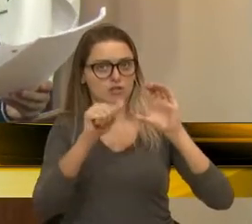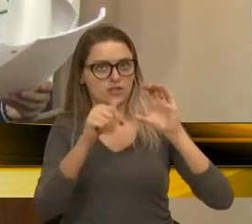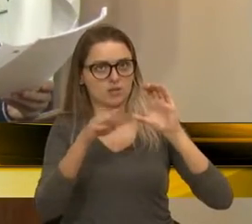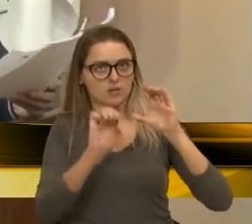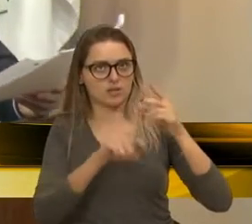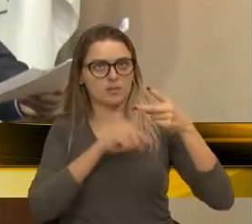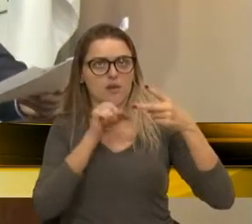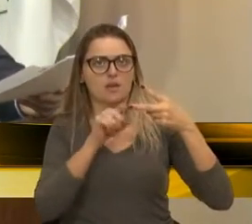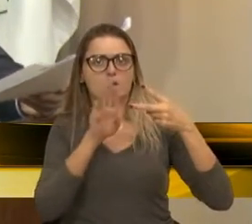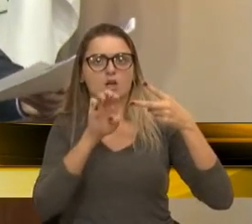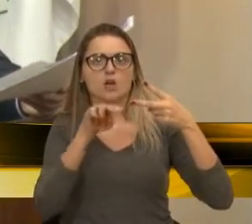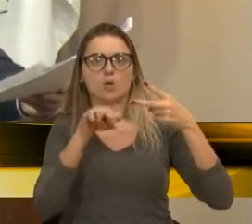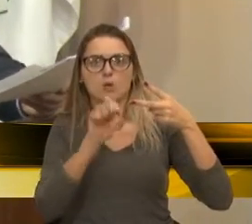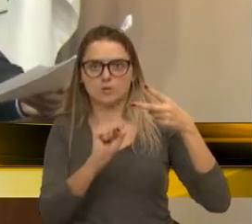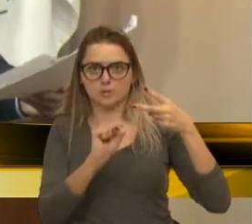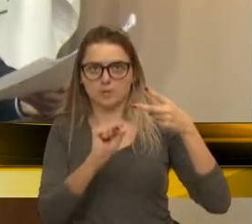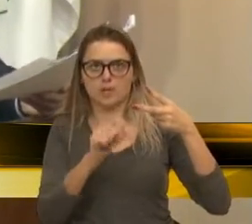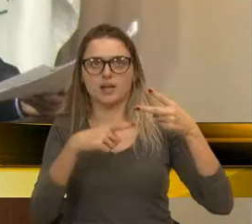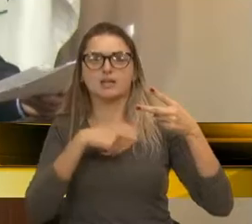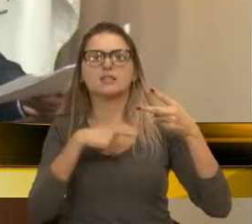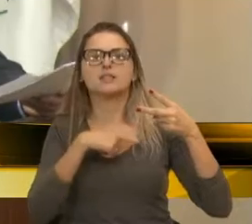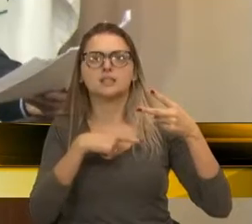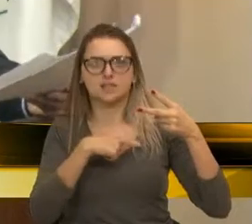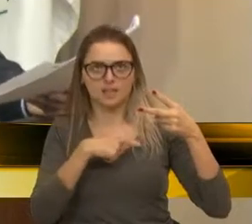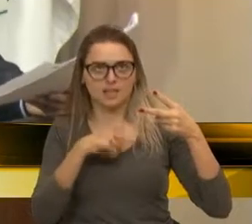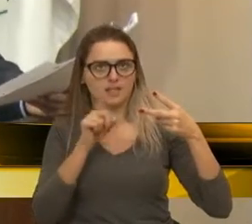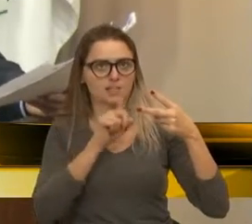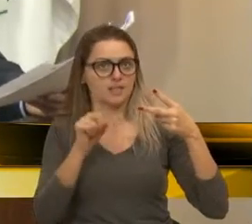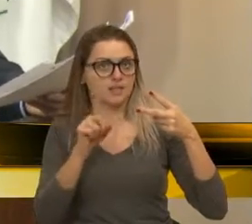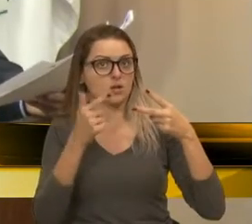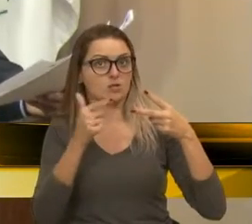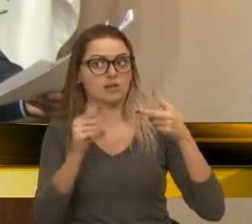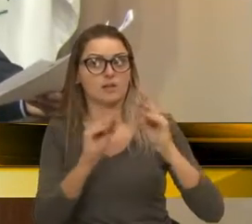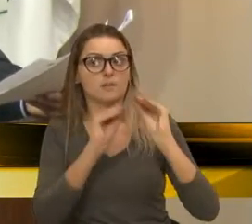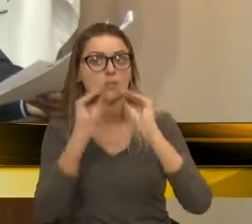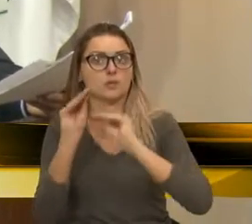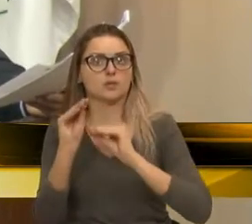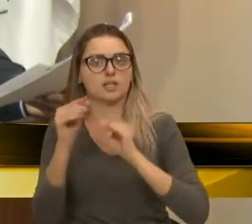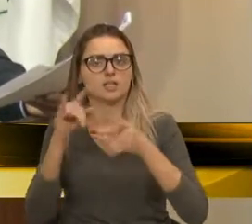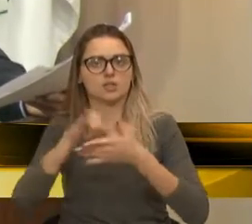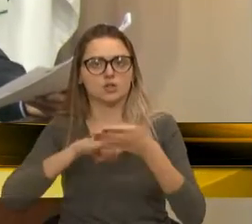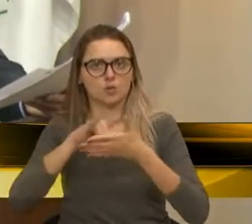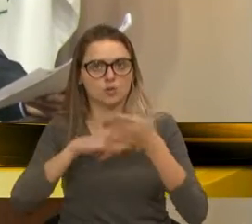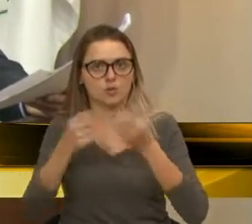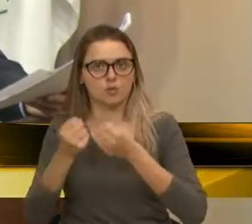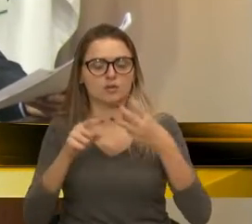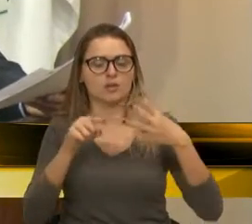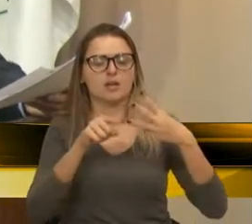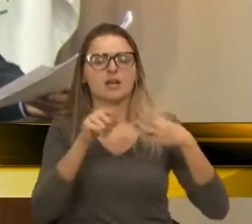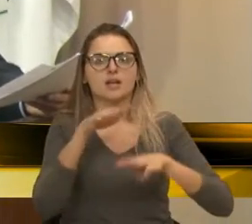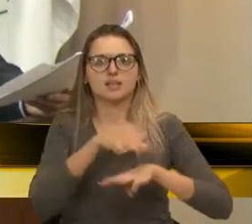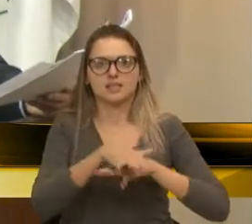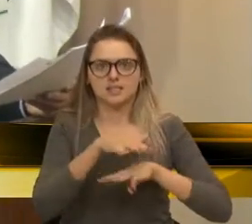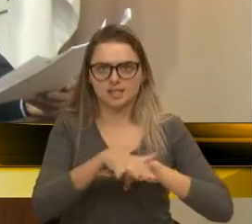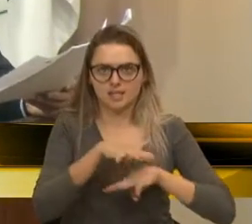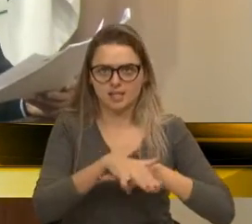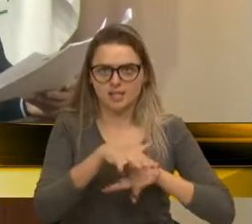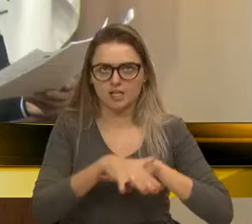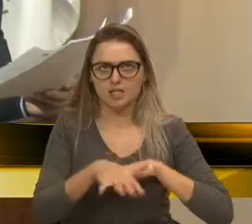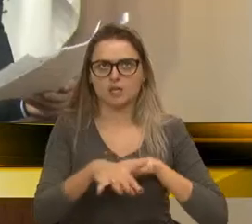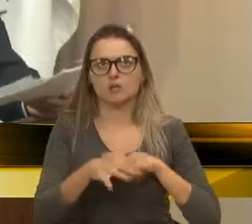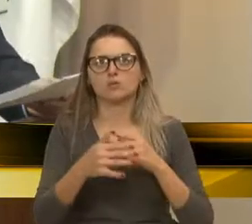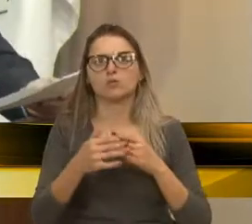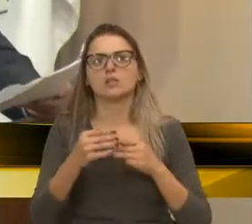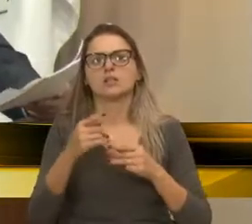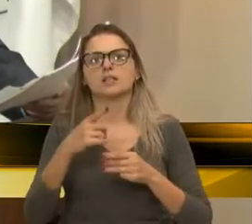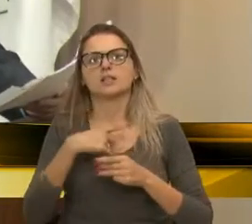questão dos bens móveis, essa posse em tese irregular de um veículo, né? Horas extra, questão do